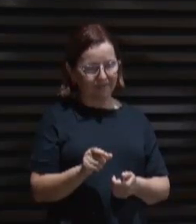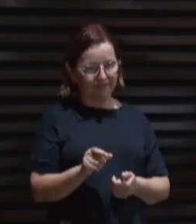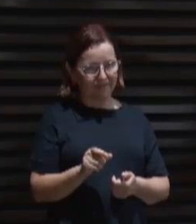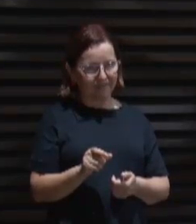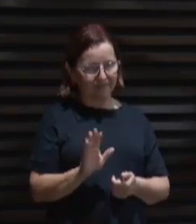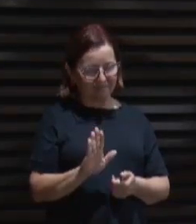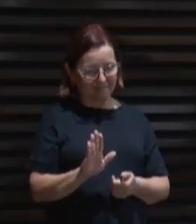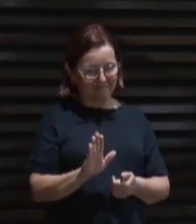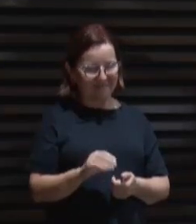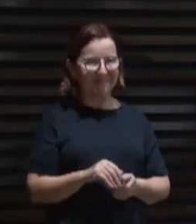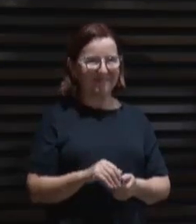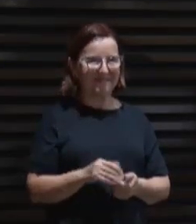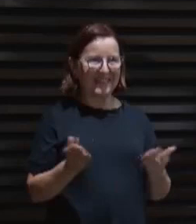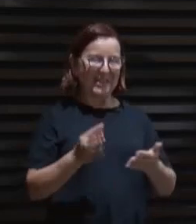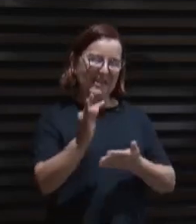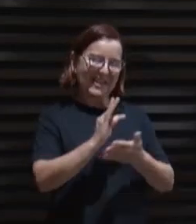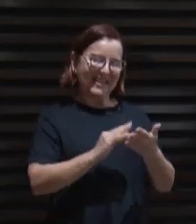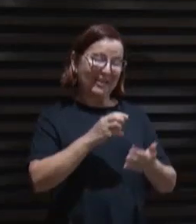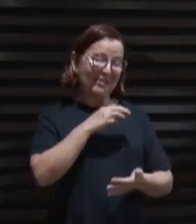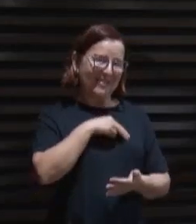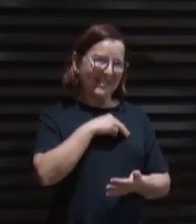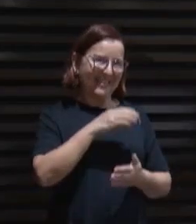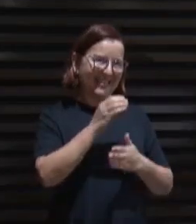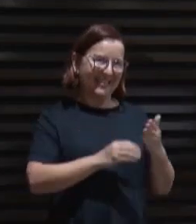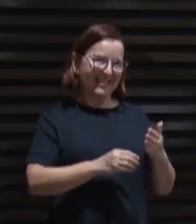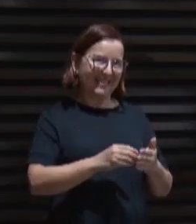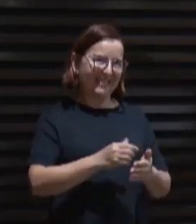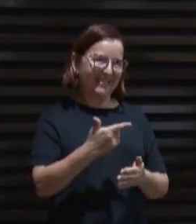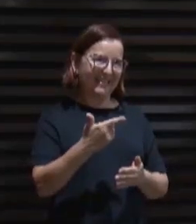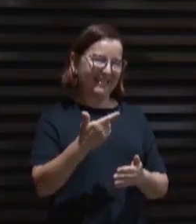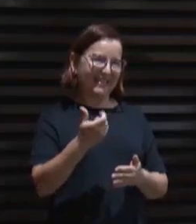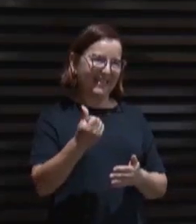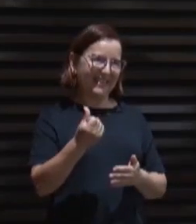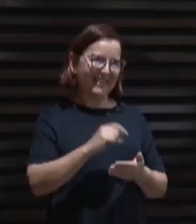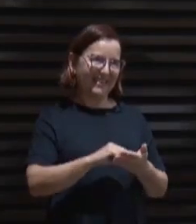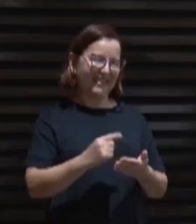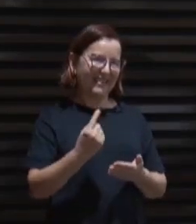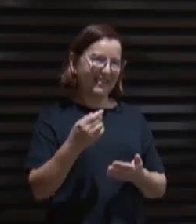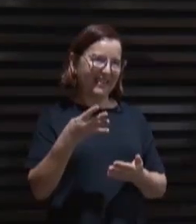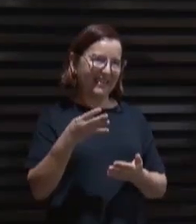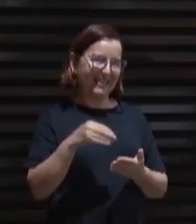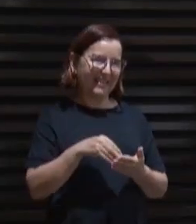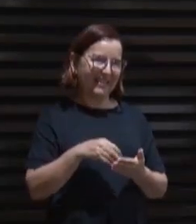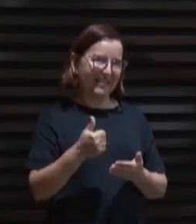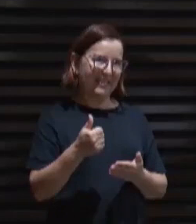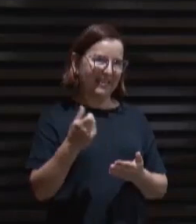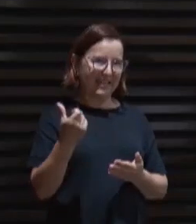vamos dar uma olhadinha nesse texto de Mateus capítulo 26, os versos 14 a 16.